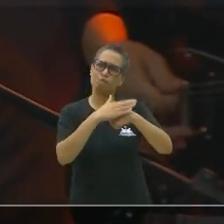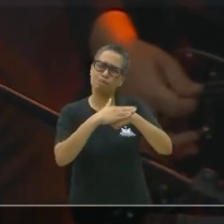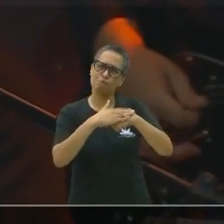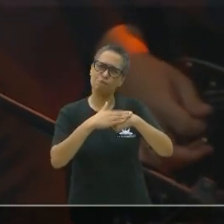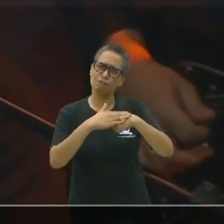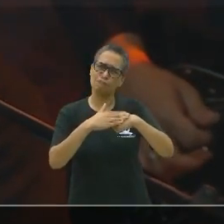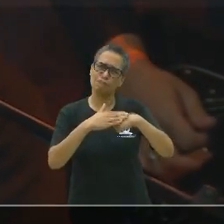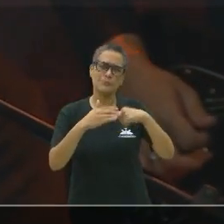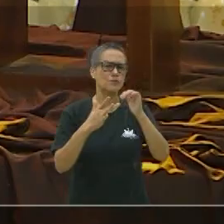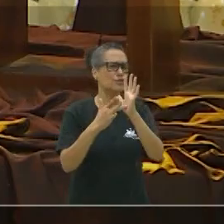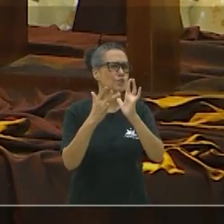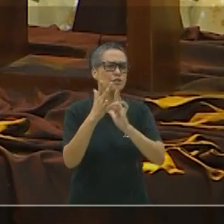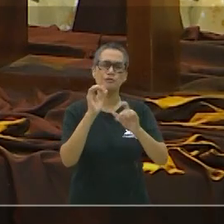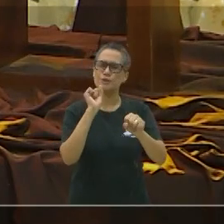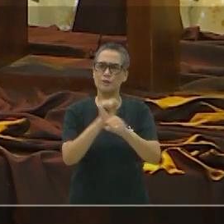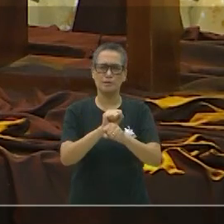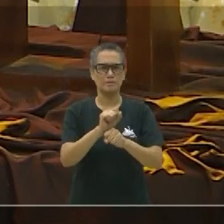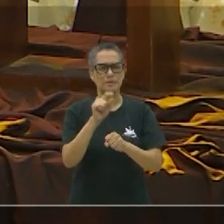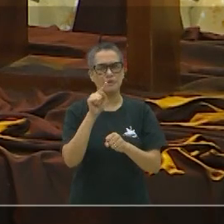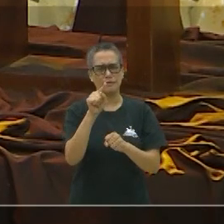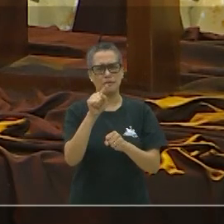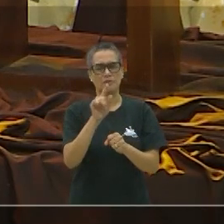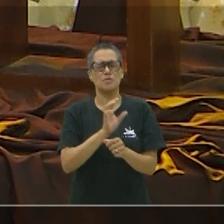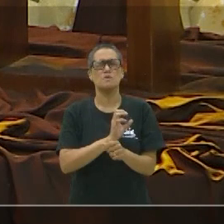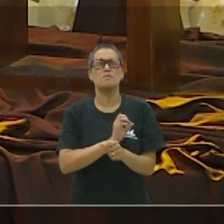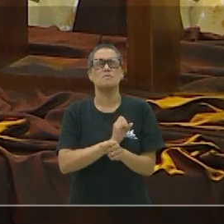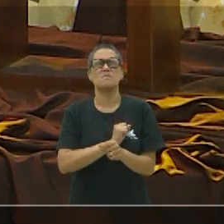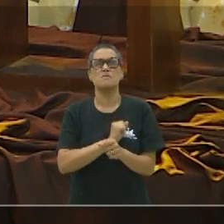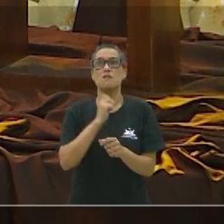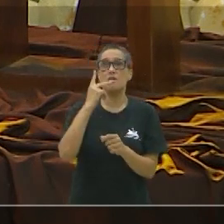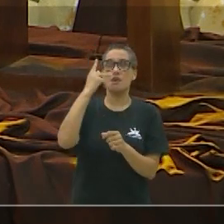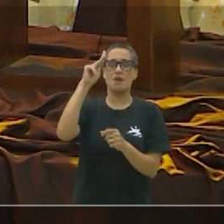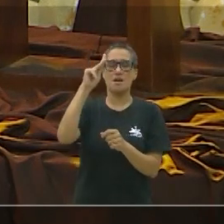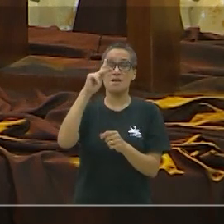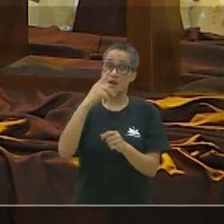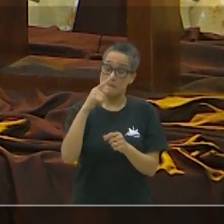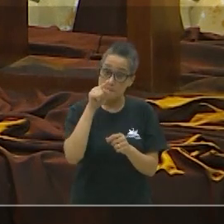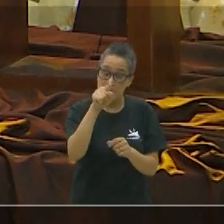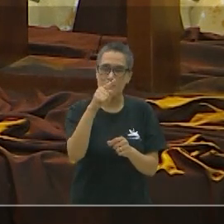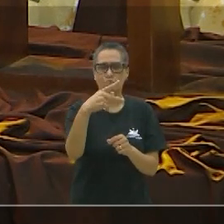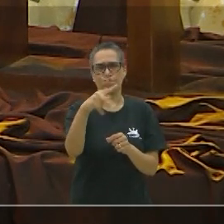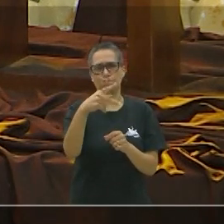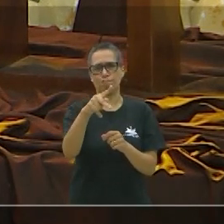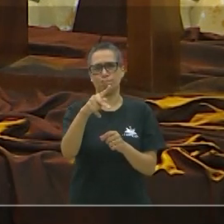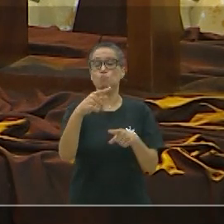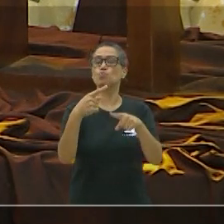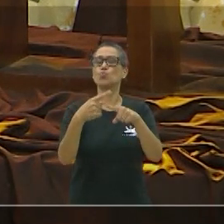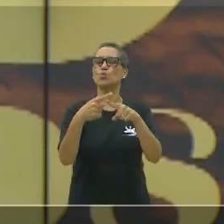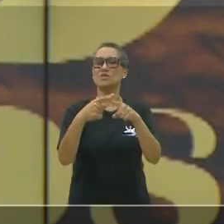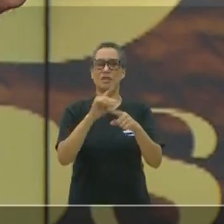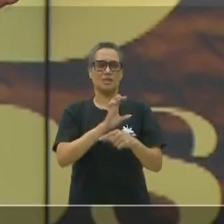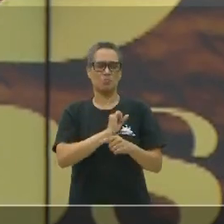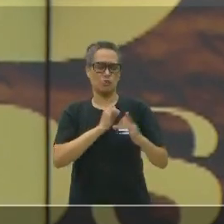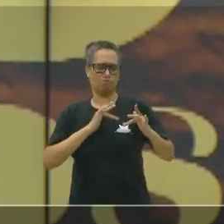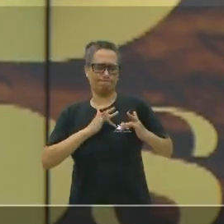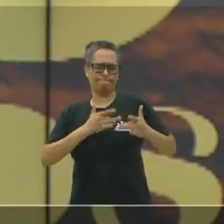amor dele é sobre você, porque o amor e a misericórdia dele são